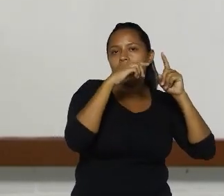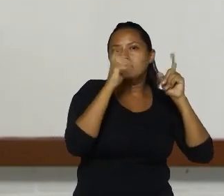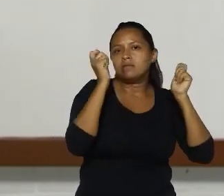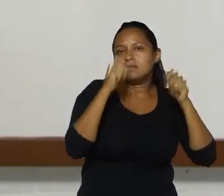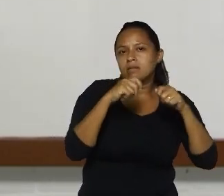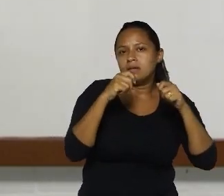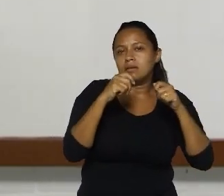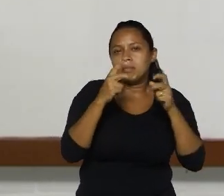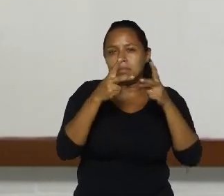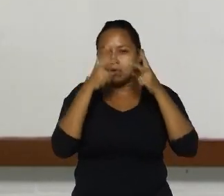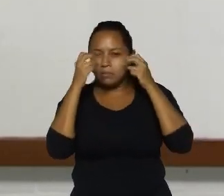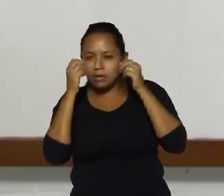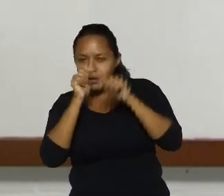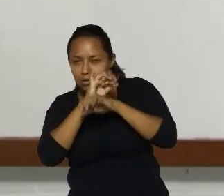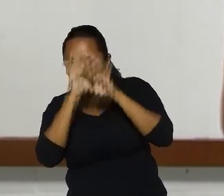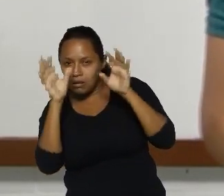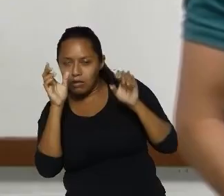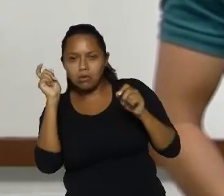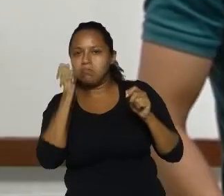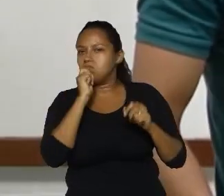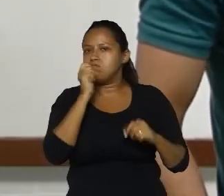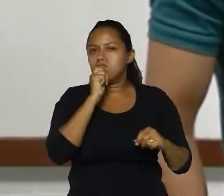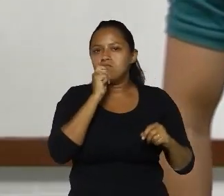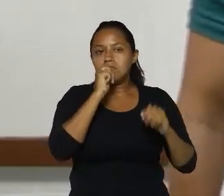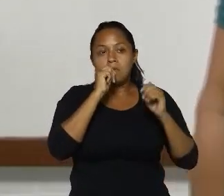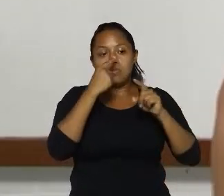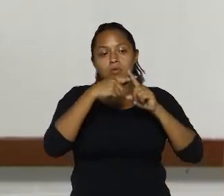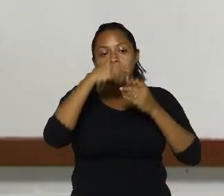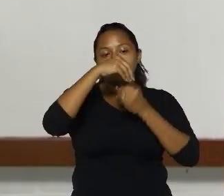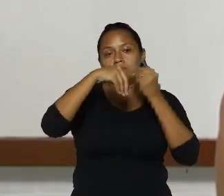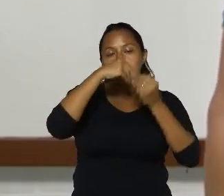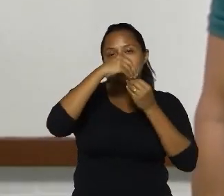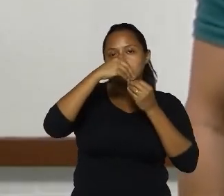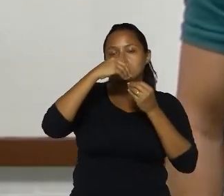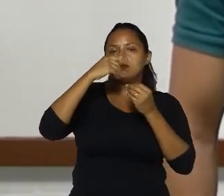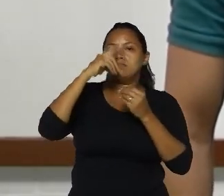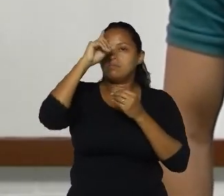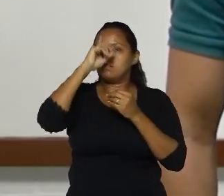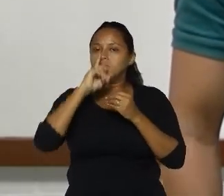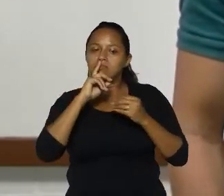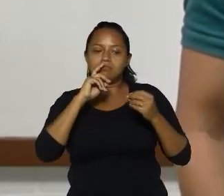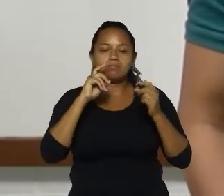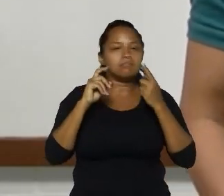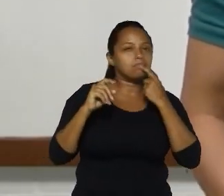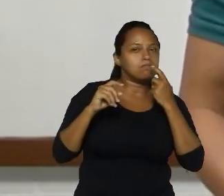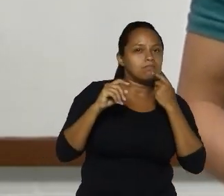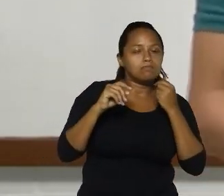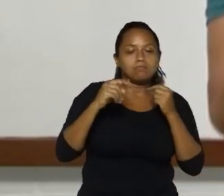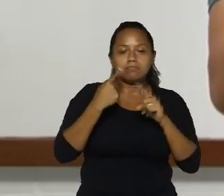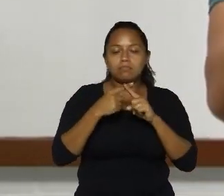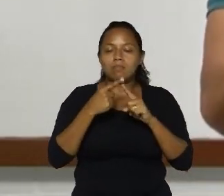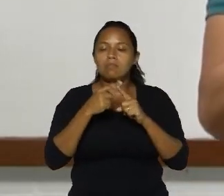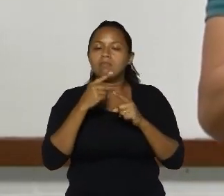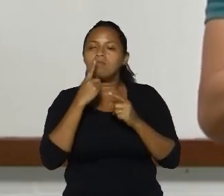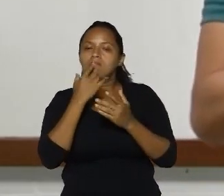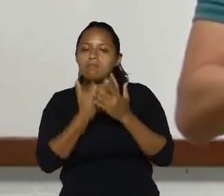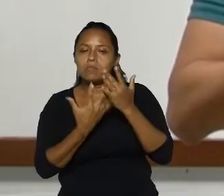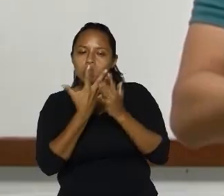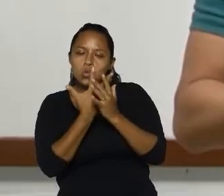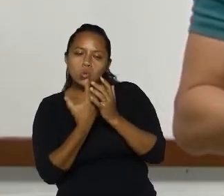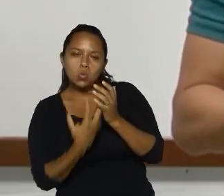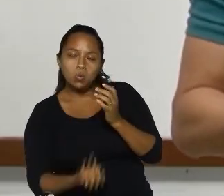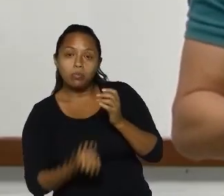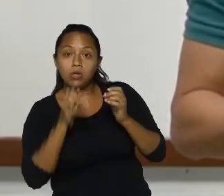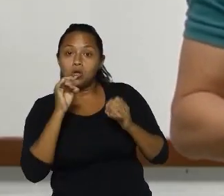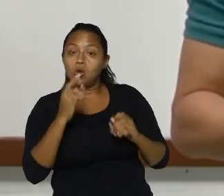sua coloração de forma tão nítida. Quando o sangue ele sofre centrifugação, duas cores ficam